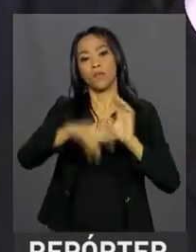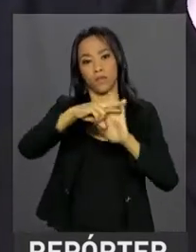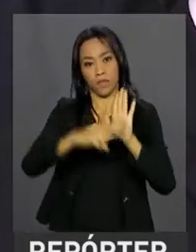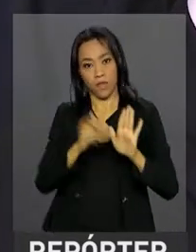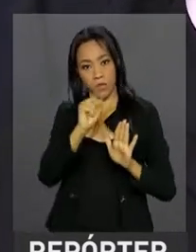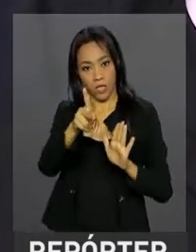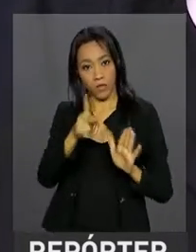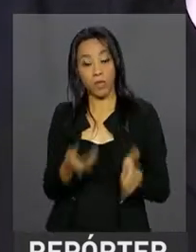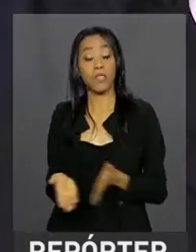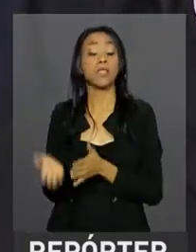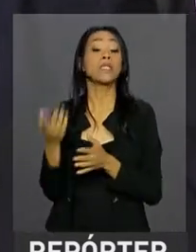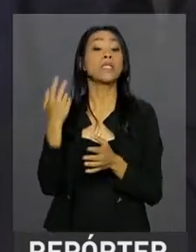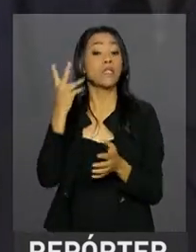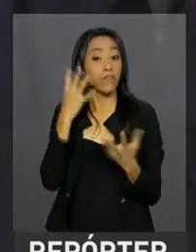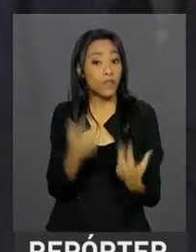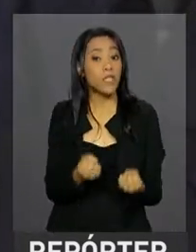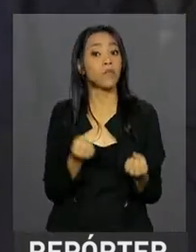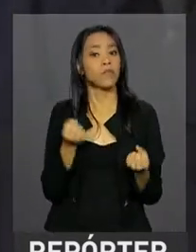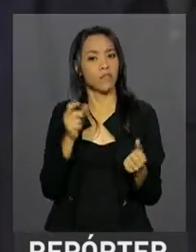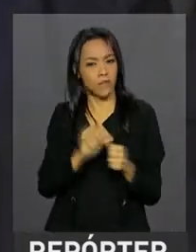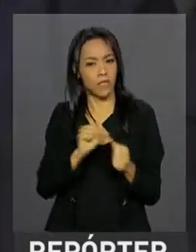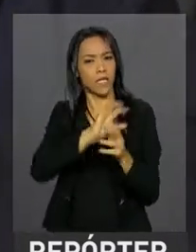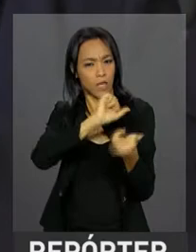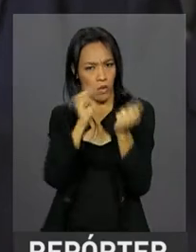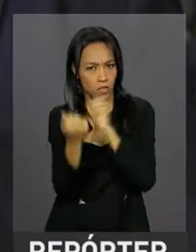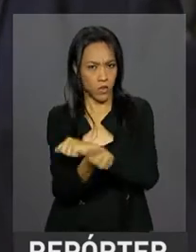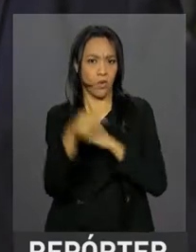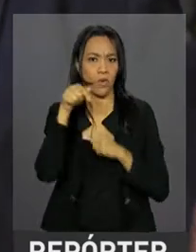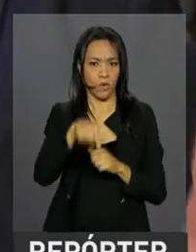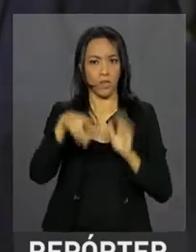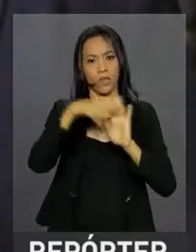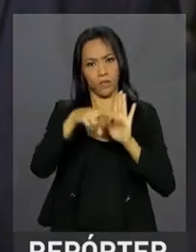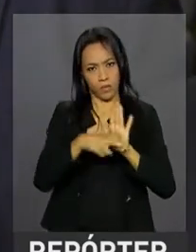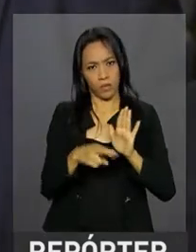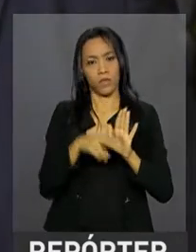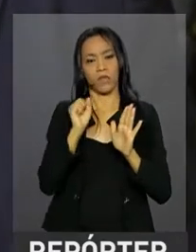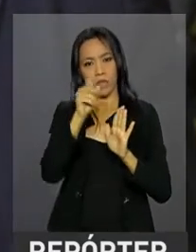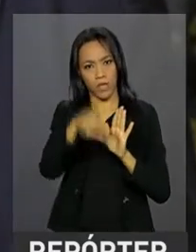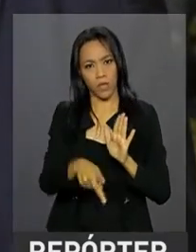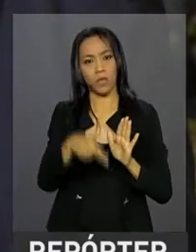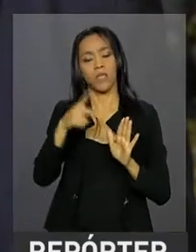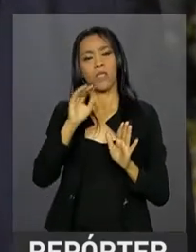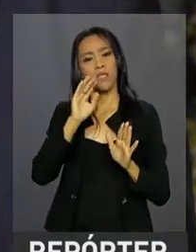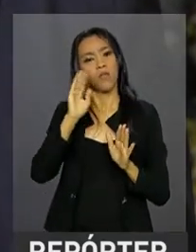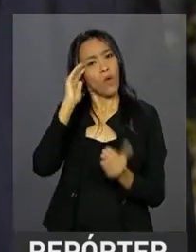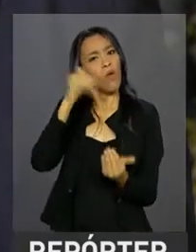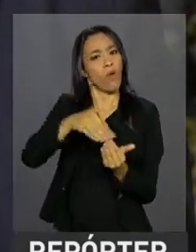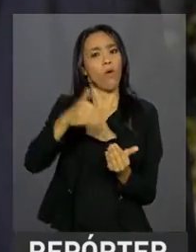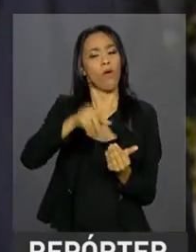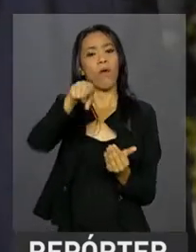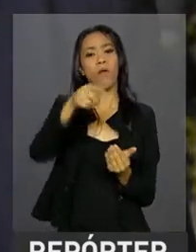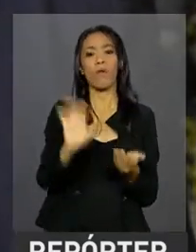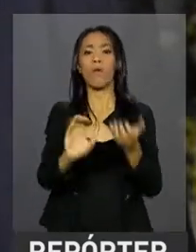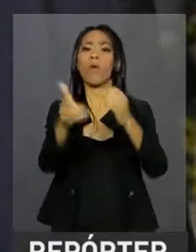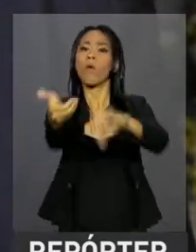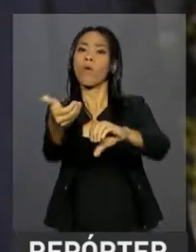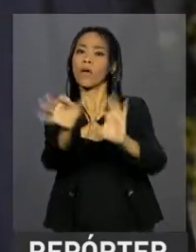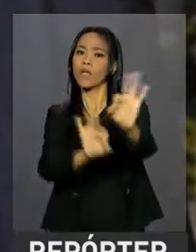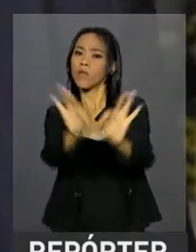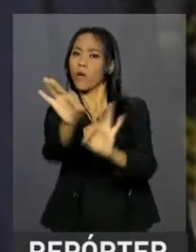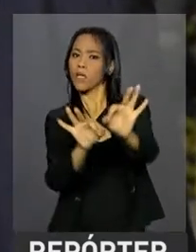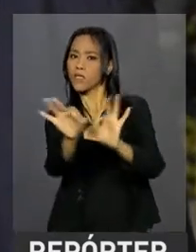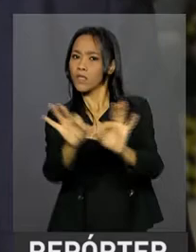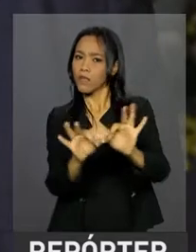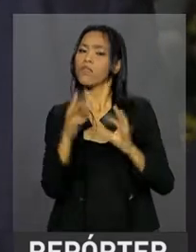sobre ela eu quero dizer que nós vamos fazer adequações compatíveis com aquilo que o Congresso está pensando, né?